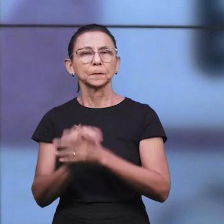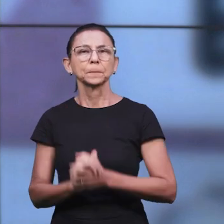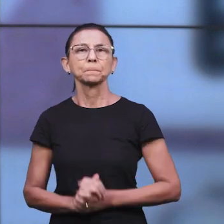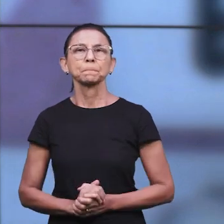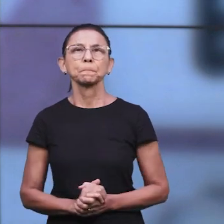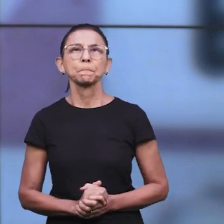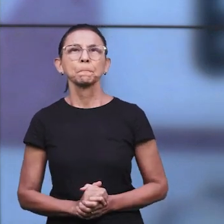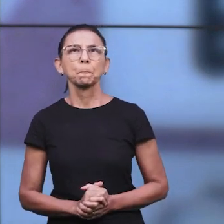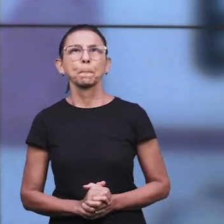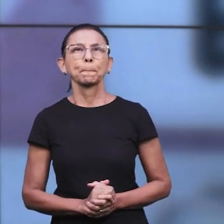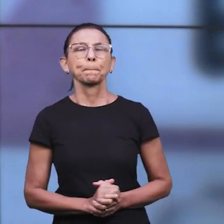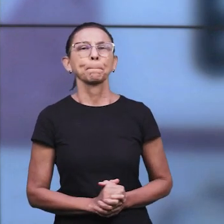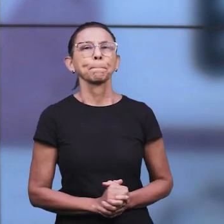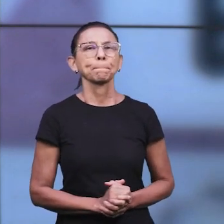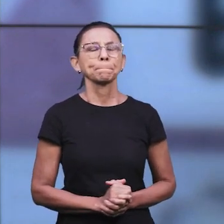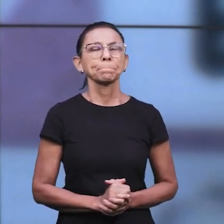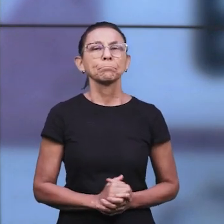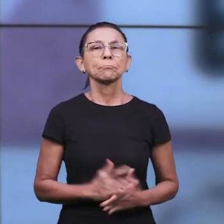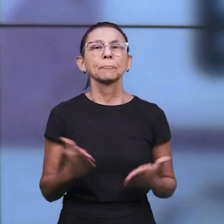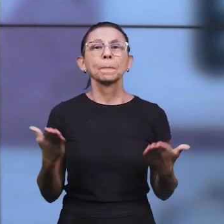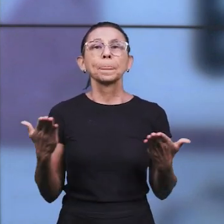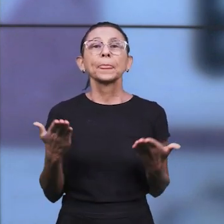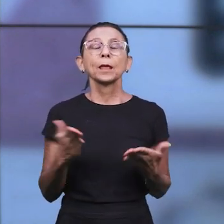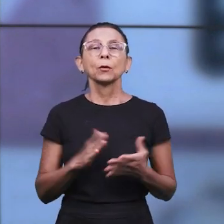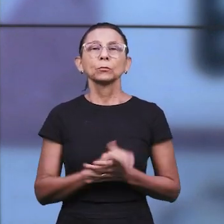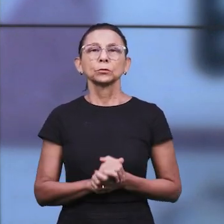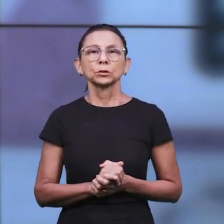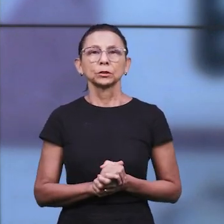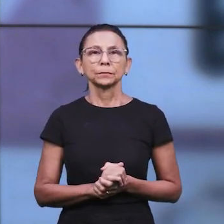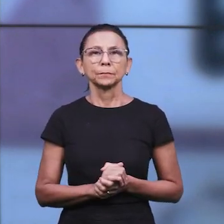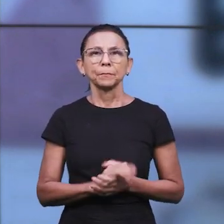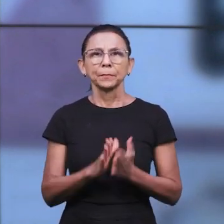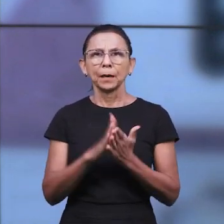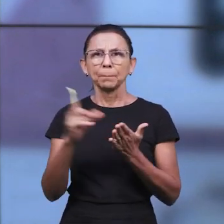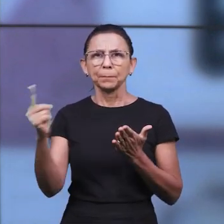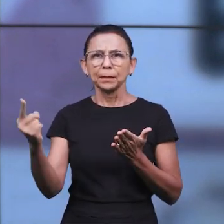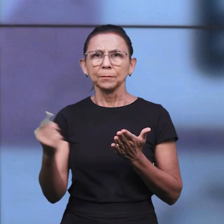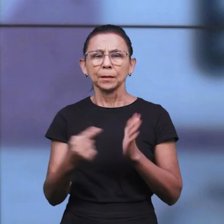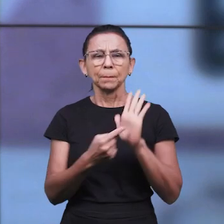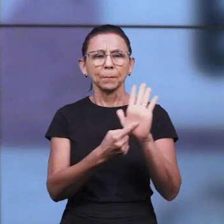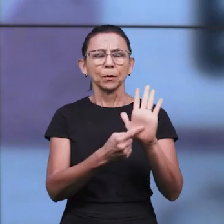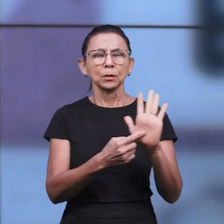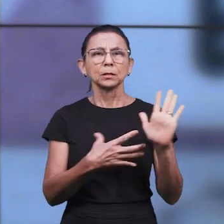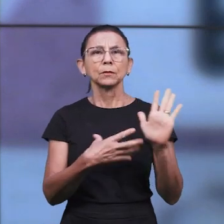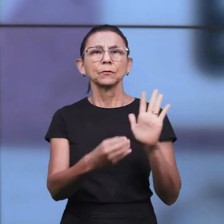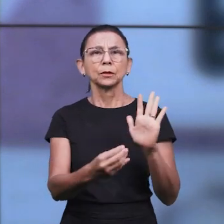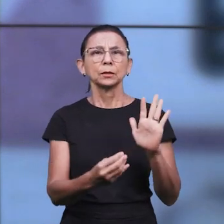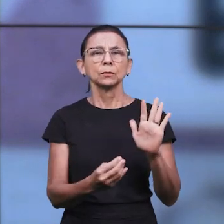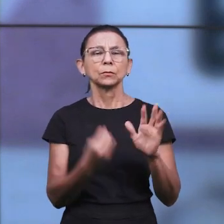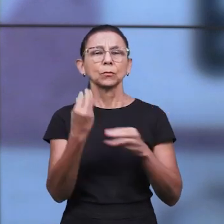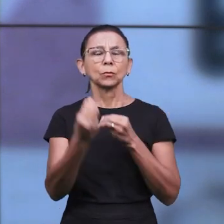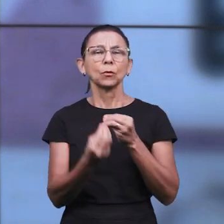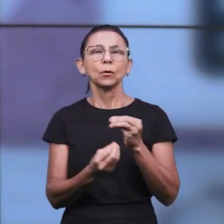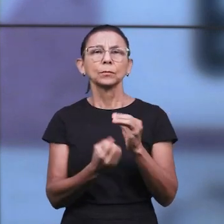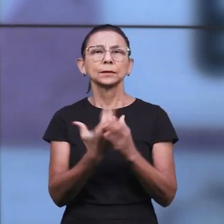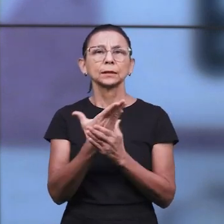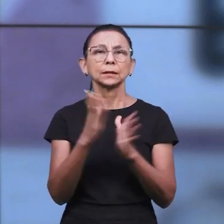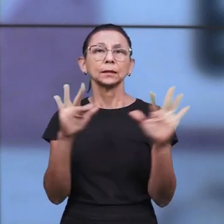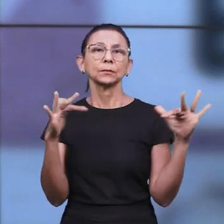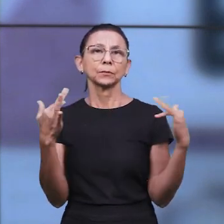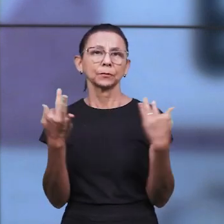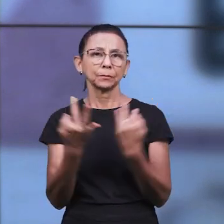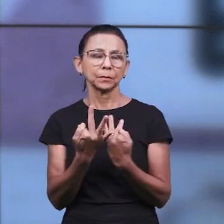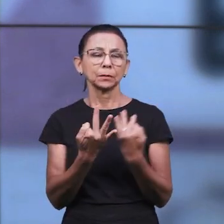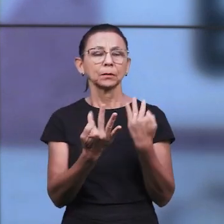oração. Responda hoje, mostre a fundamentação das suas respostas na Bíblia. Não deixe que o mundo responda primeiro. Por